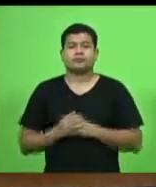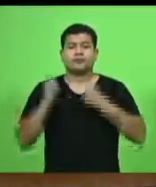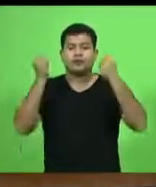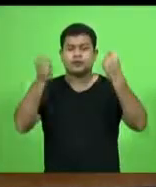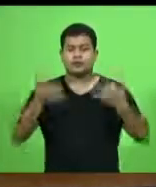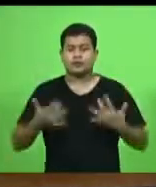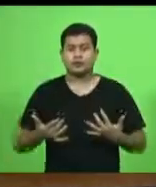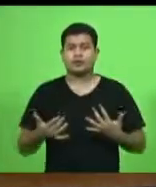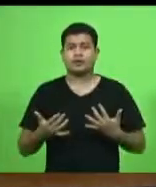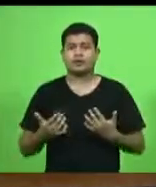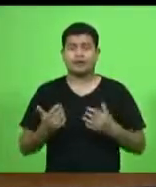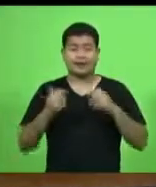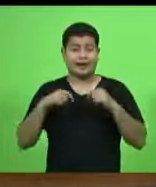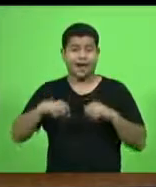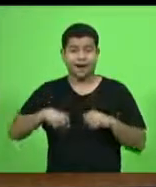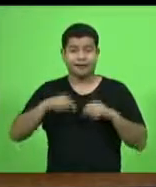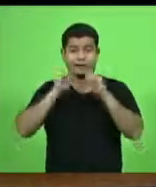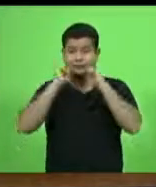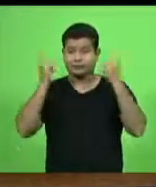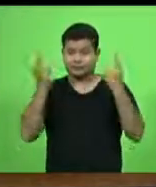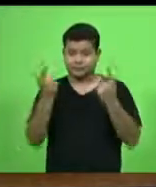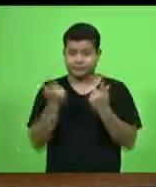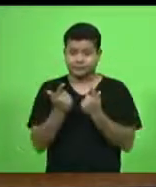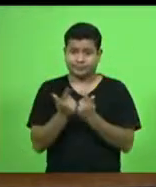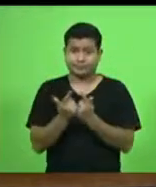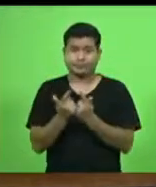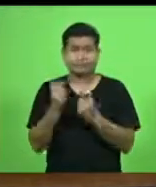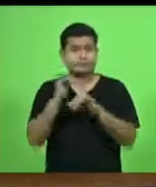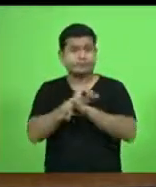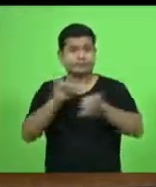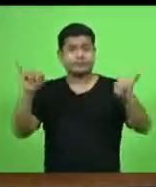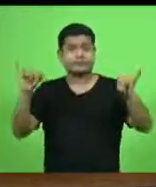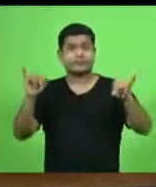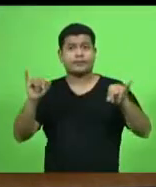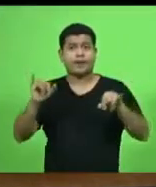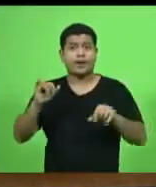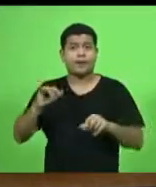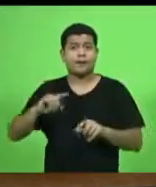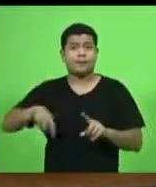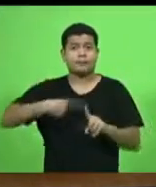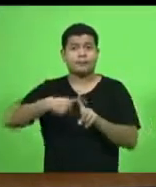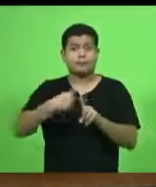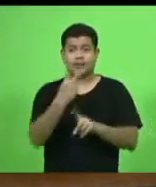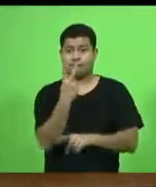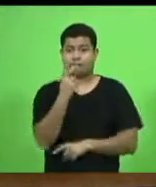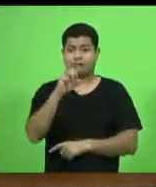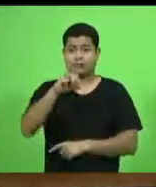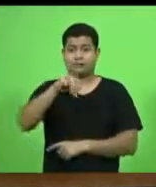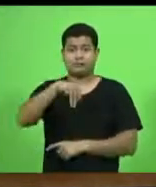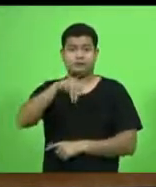A Assembleia Legislativa anunciou mais 20 milhões de reais